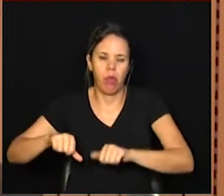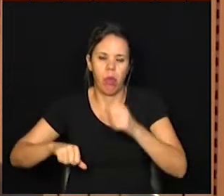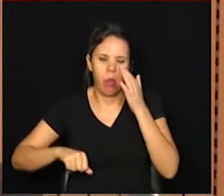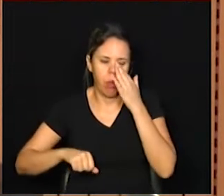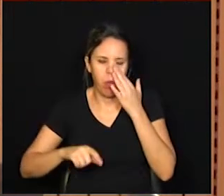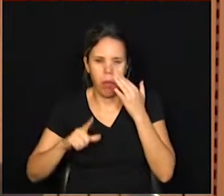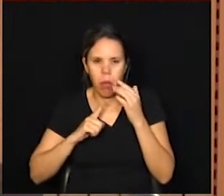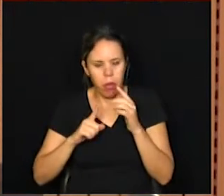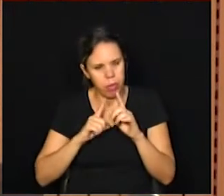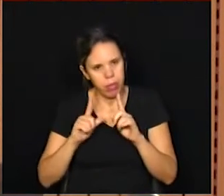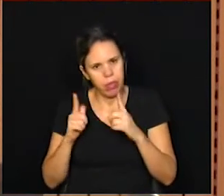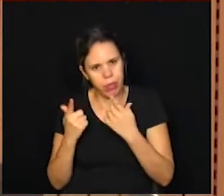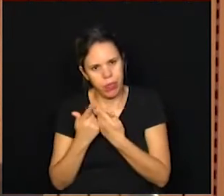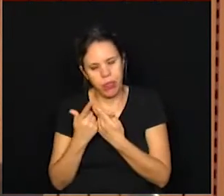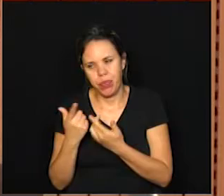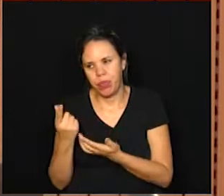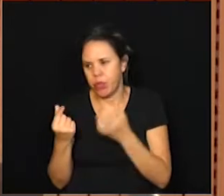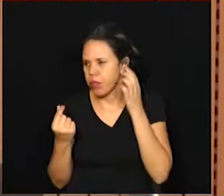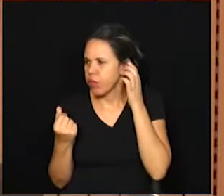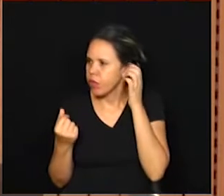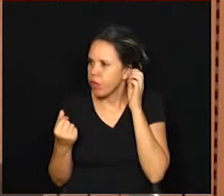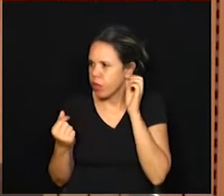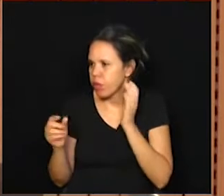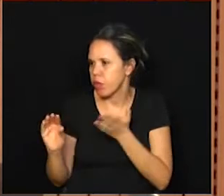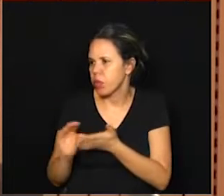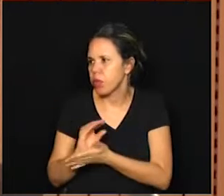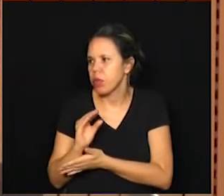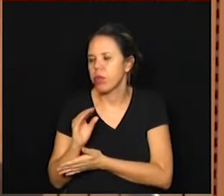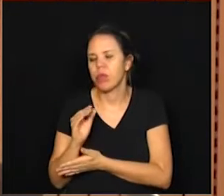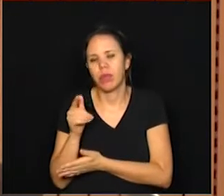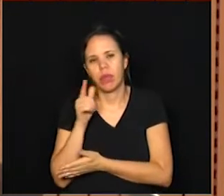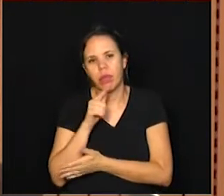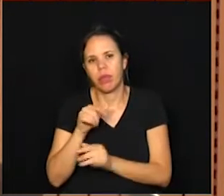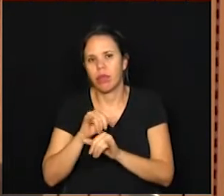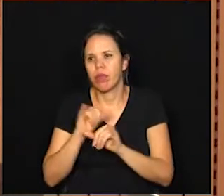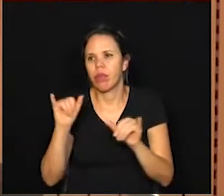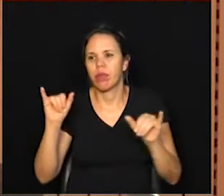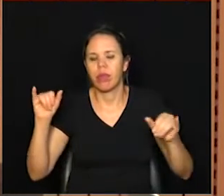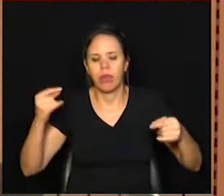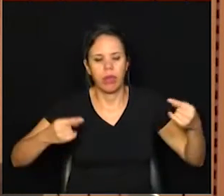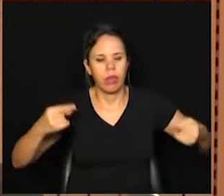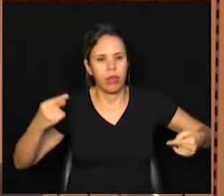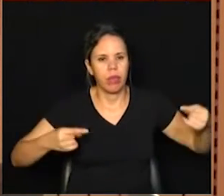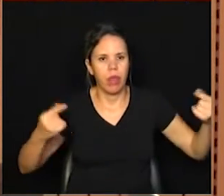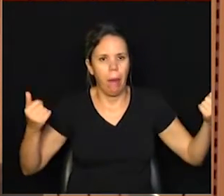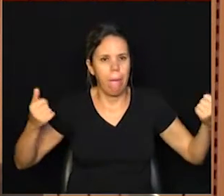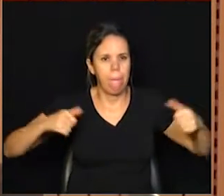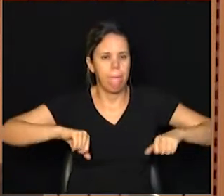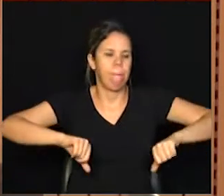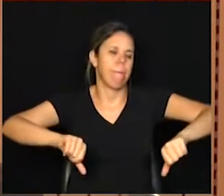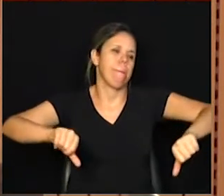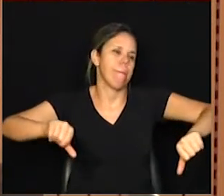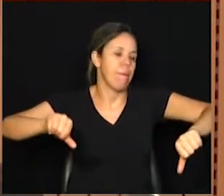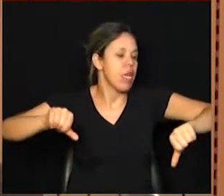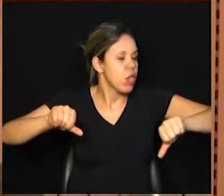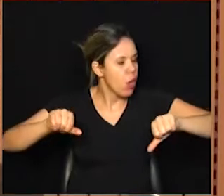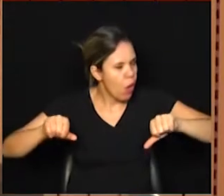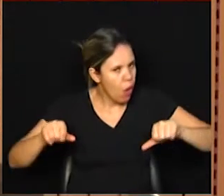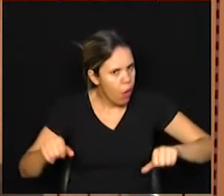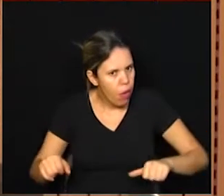Existem grupos que recebem maciçamente. Época de campanha política é a pior época